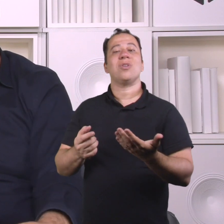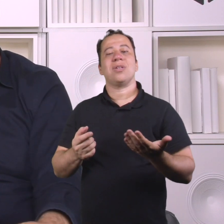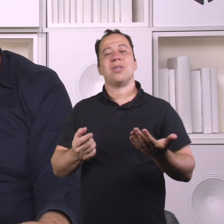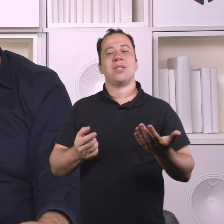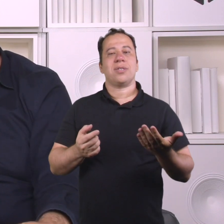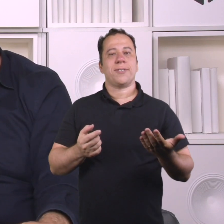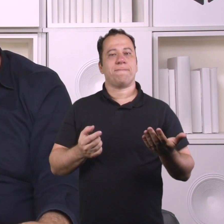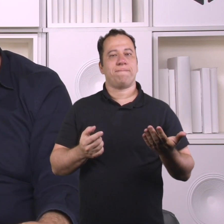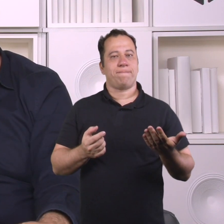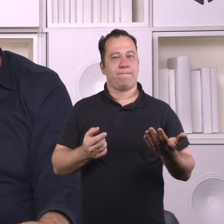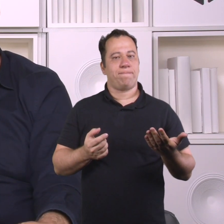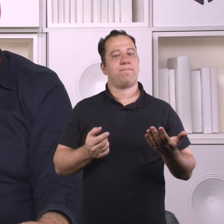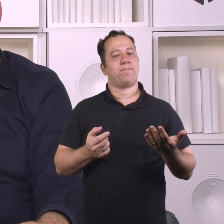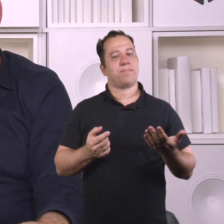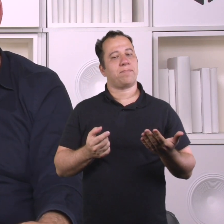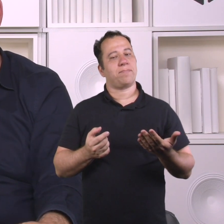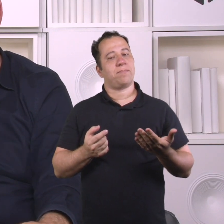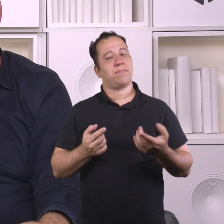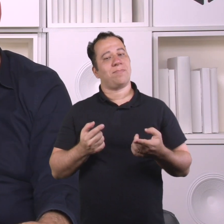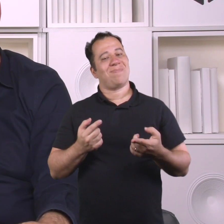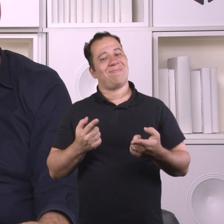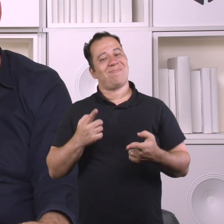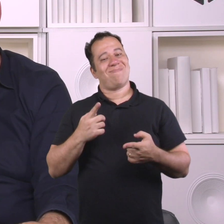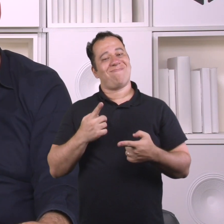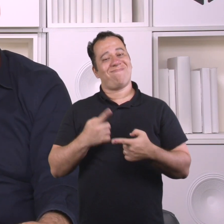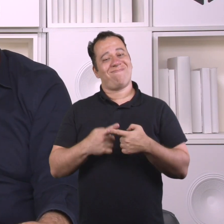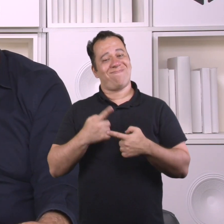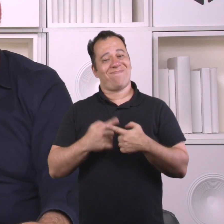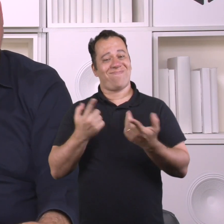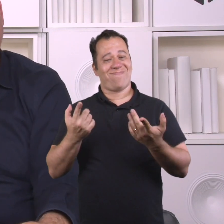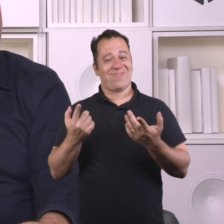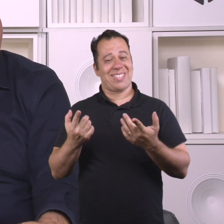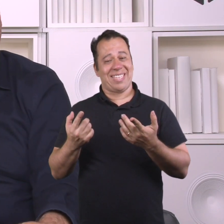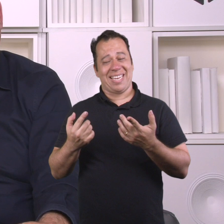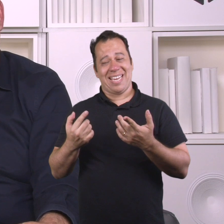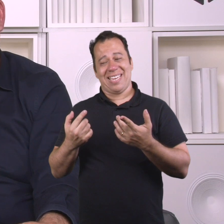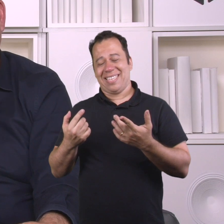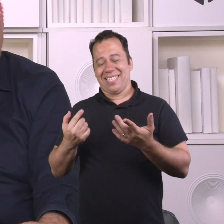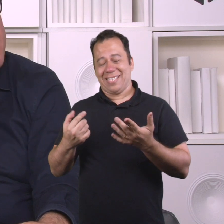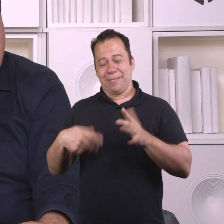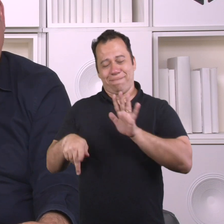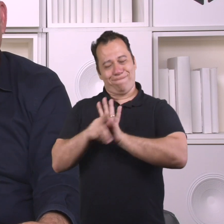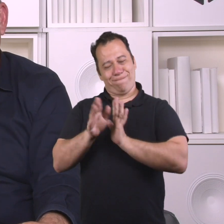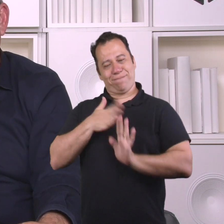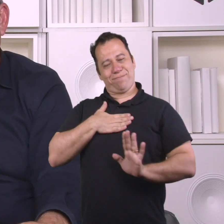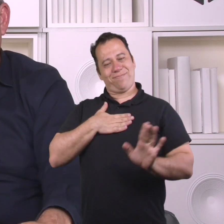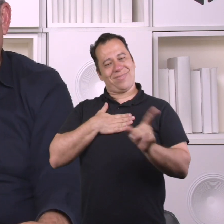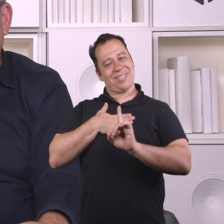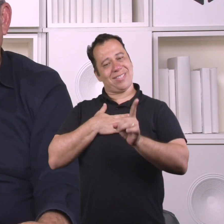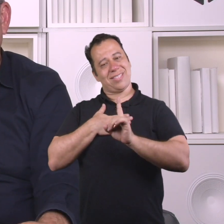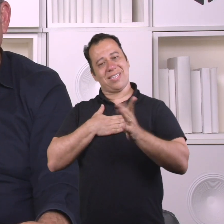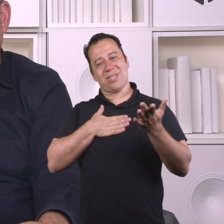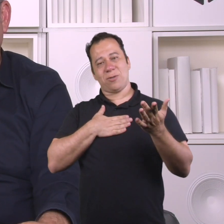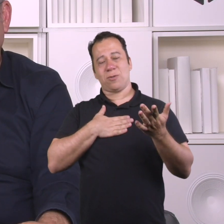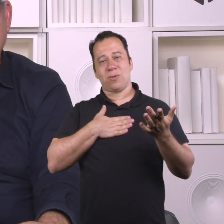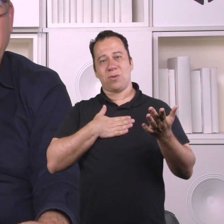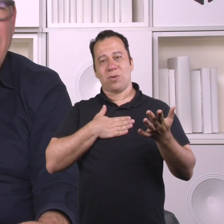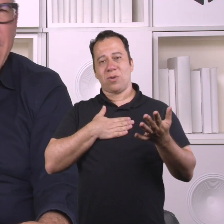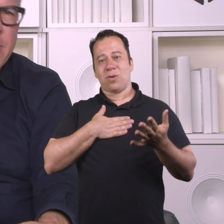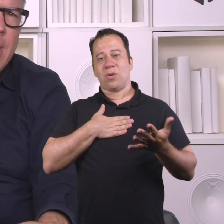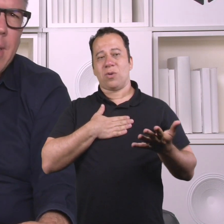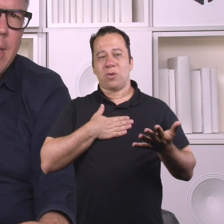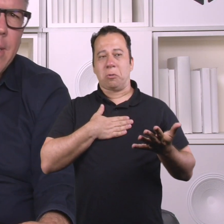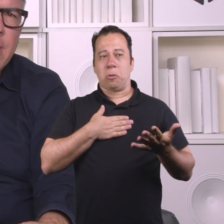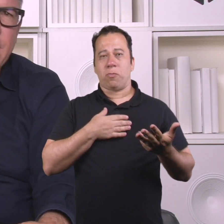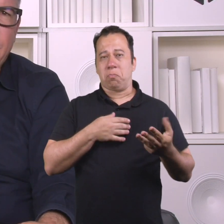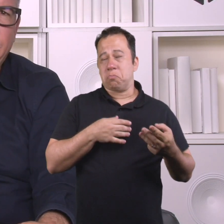que elas estão no meu... Elas estão comigo, mas não são minhas. Restituir. Como você pode transformar